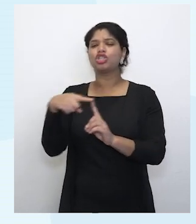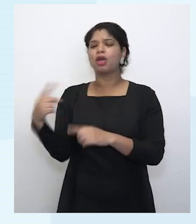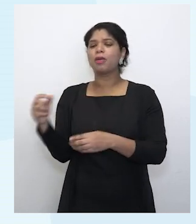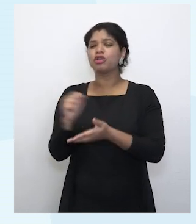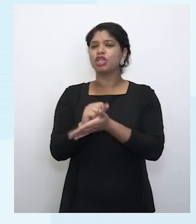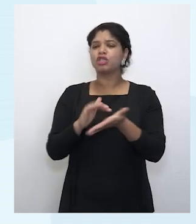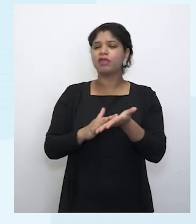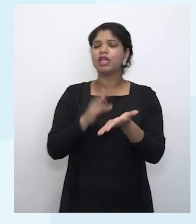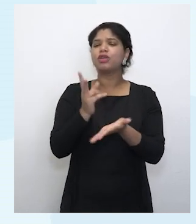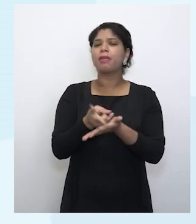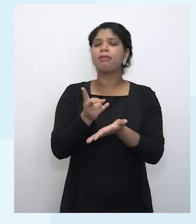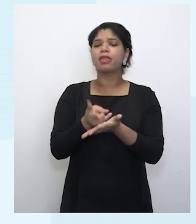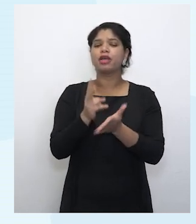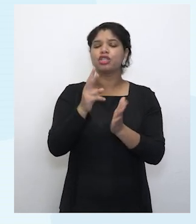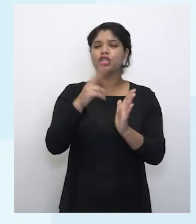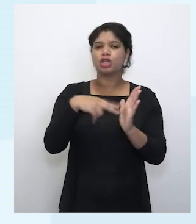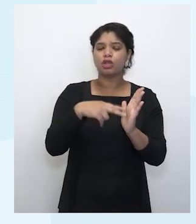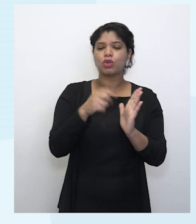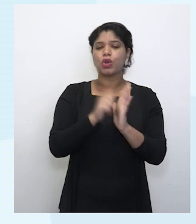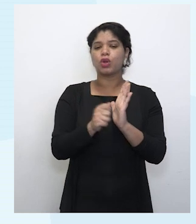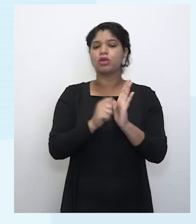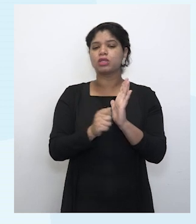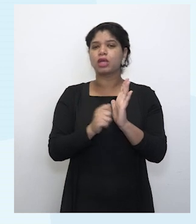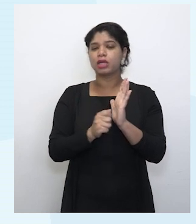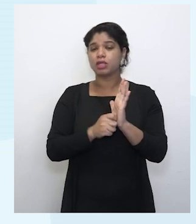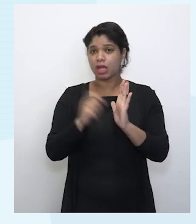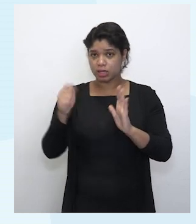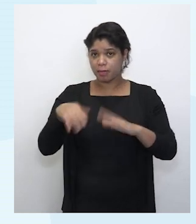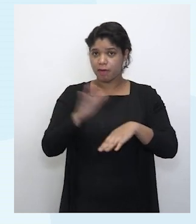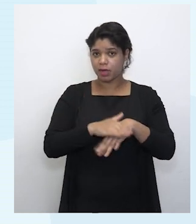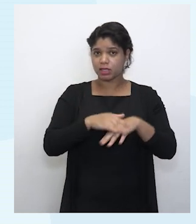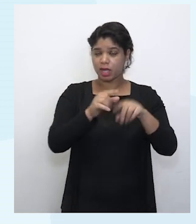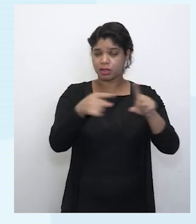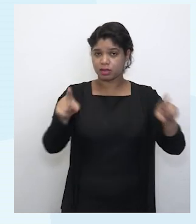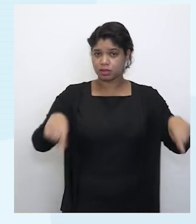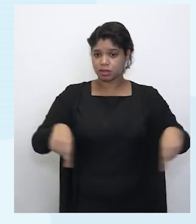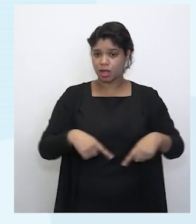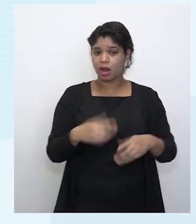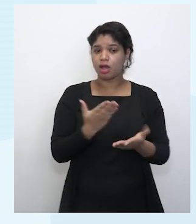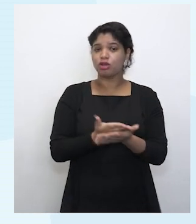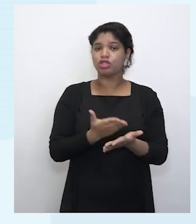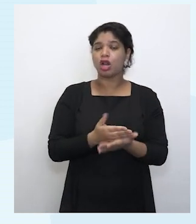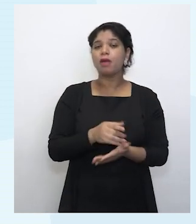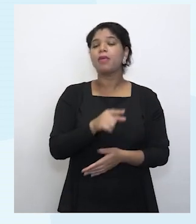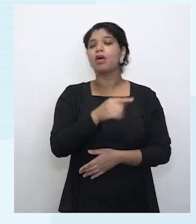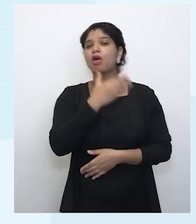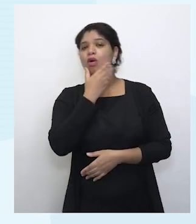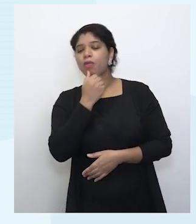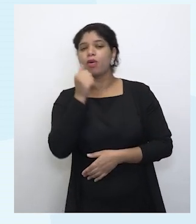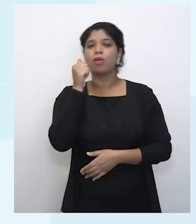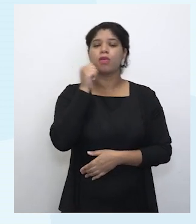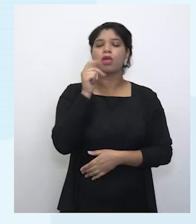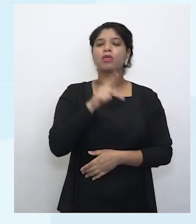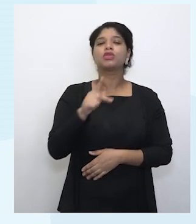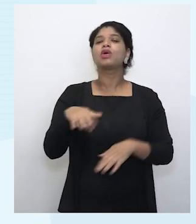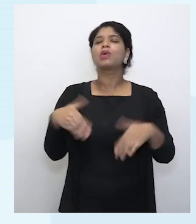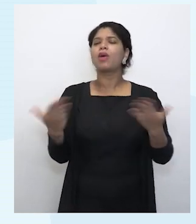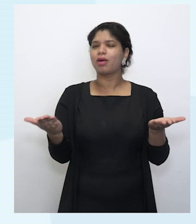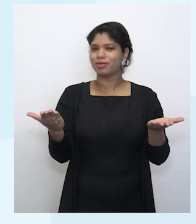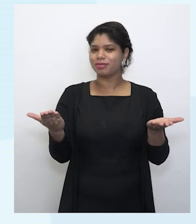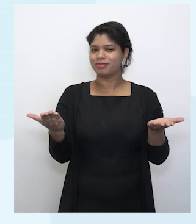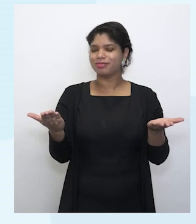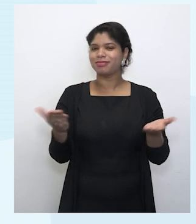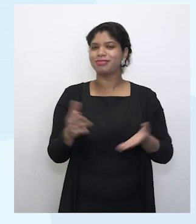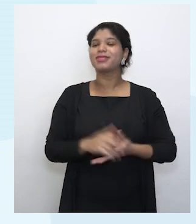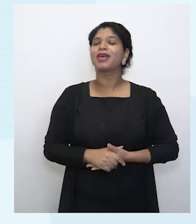atividades permanentes de leitura e escrita que podem ser realizadas em sala de aula pelo professor ou pela professora?